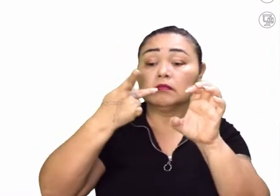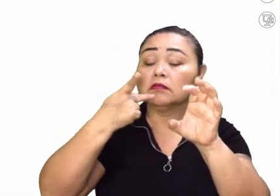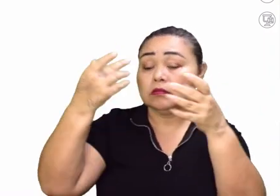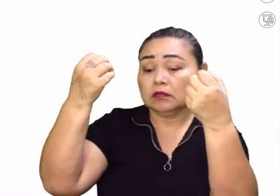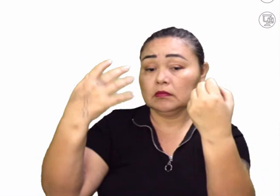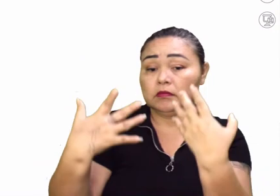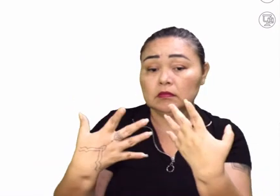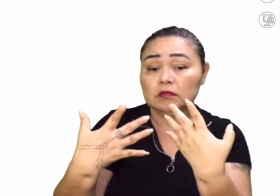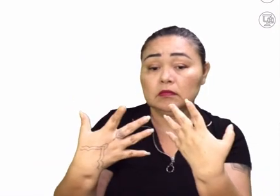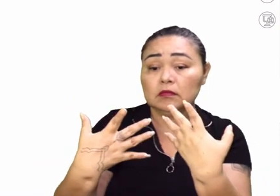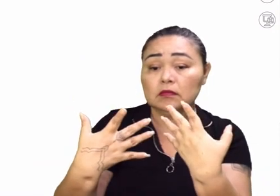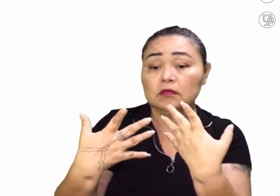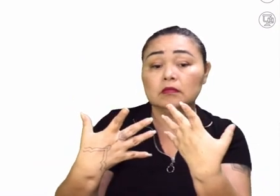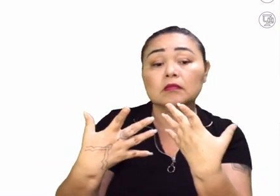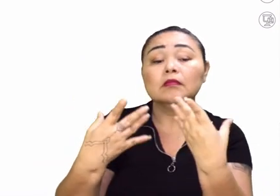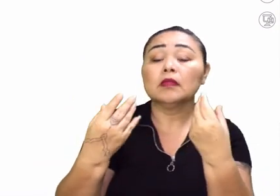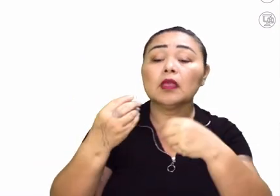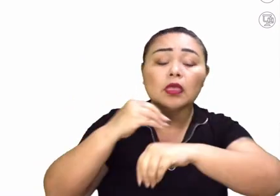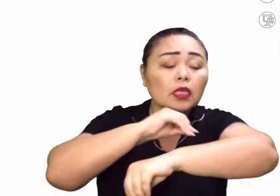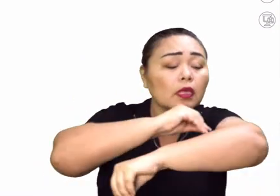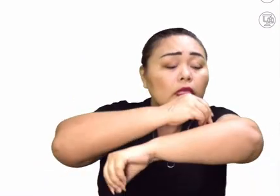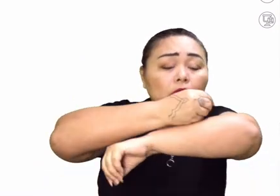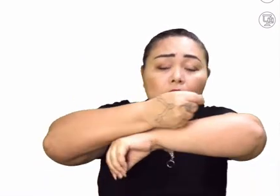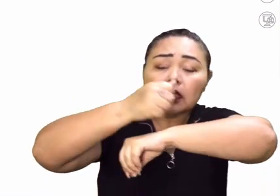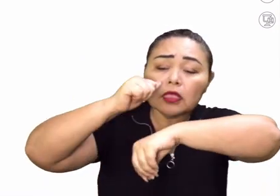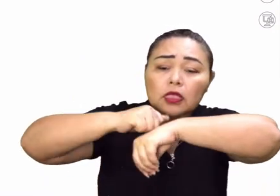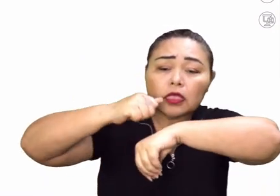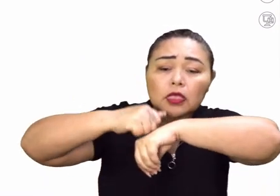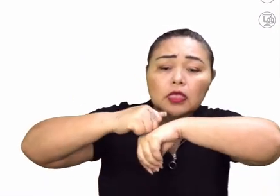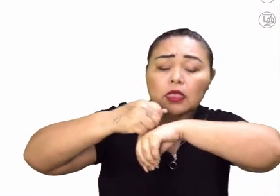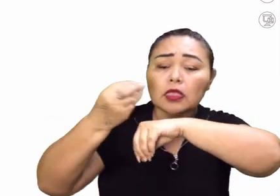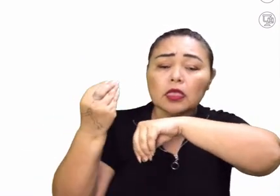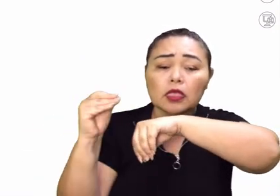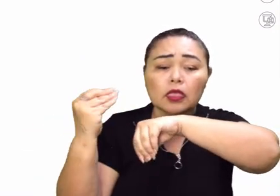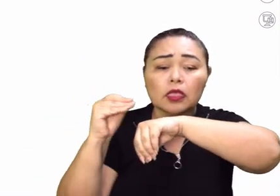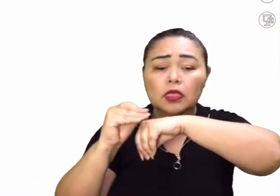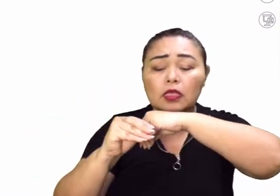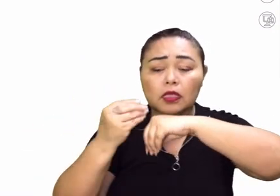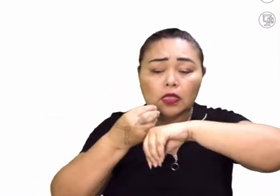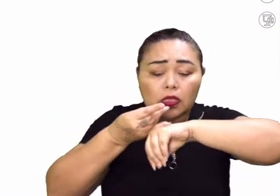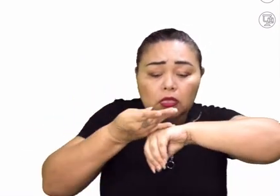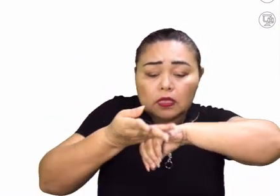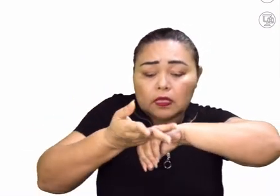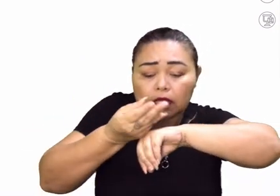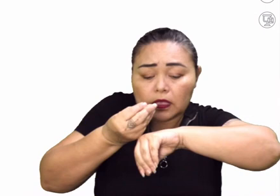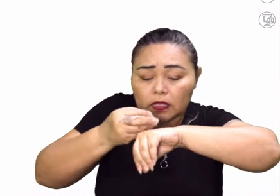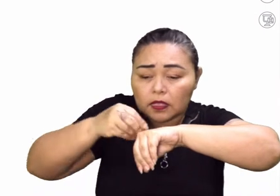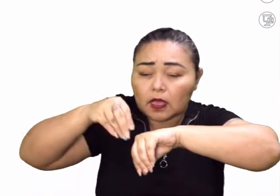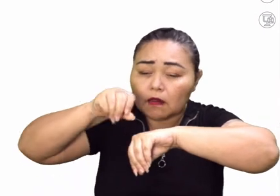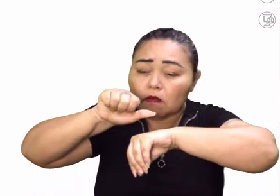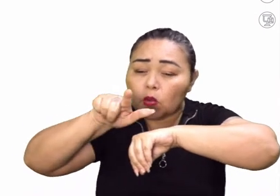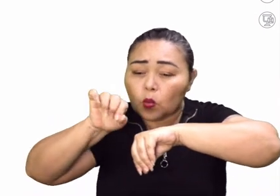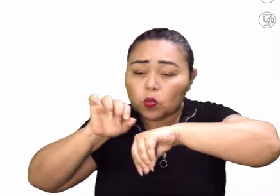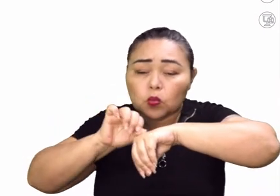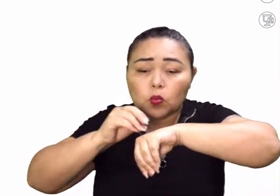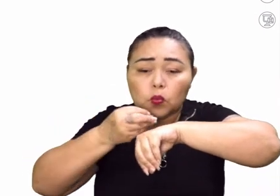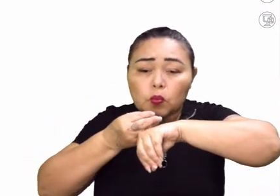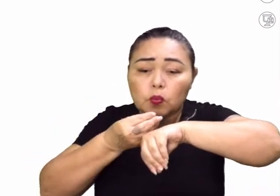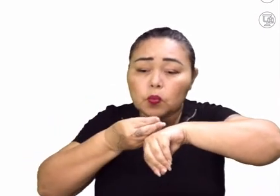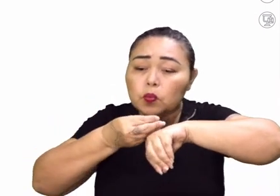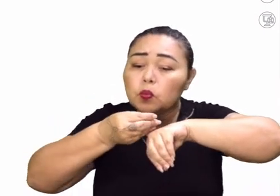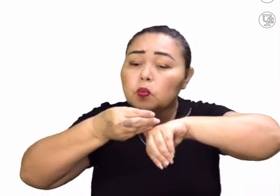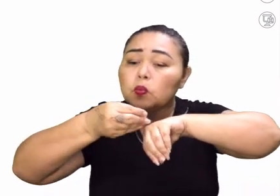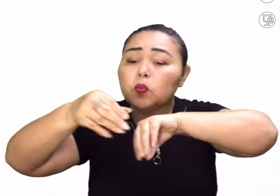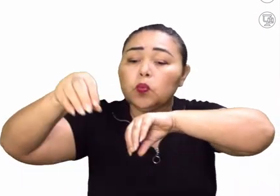falou ó elas são desgastadas esculpidas por processos erosivo e acaba carregando esse